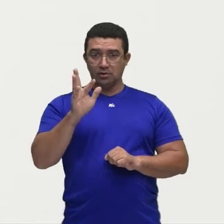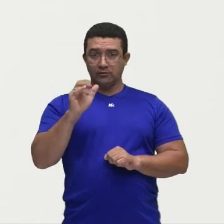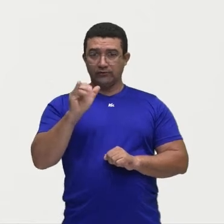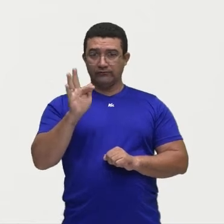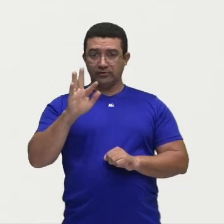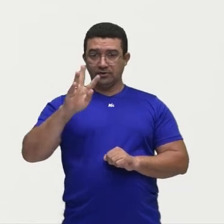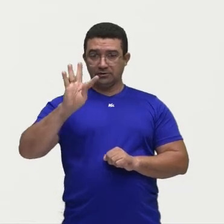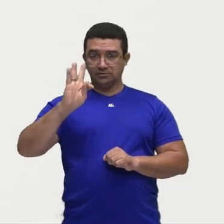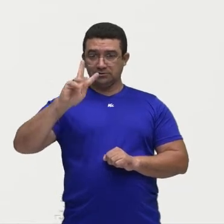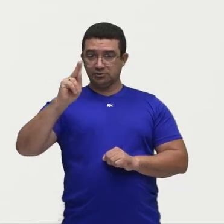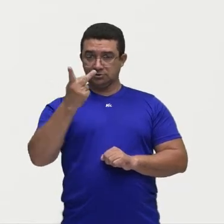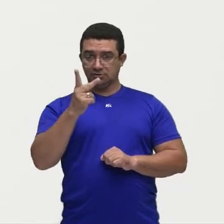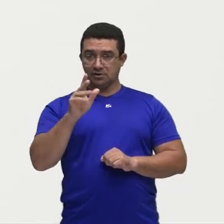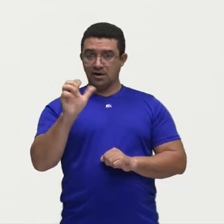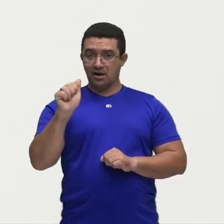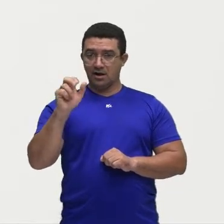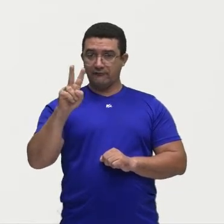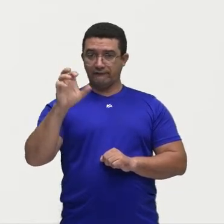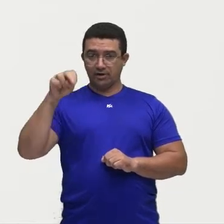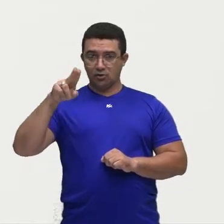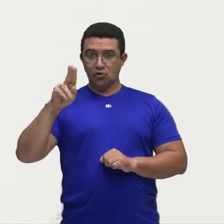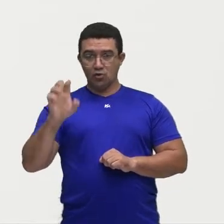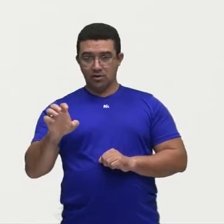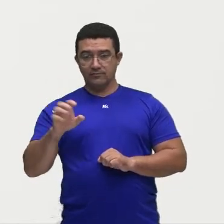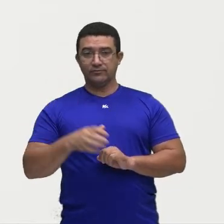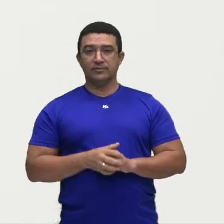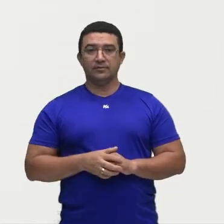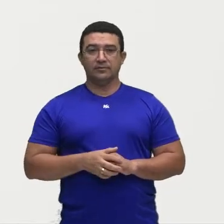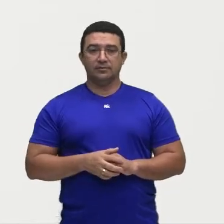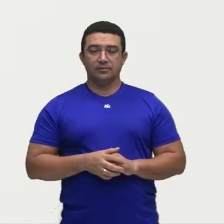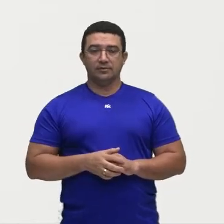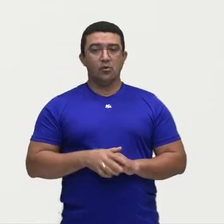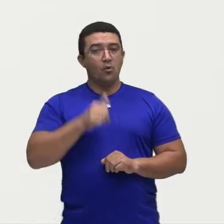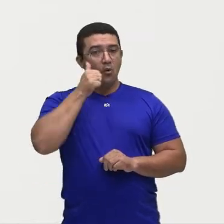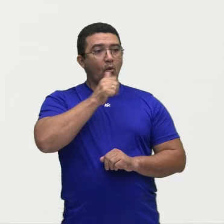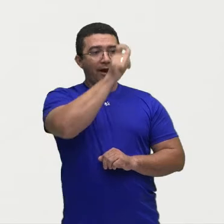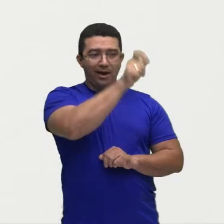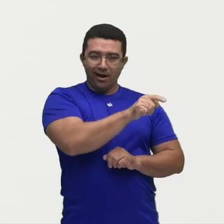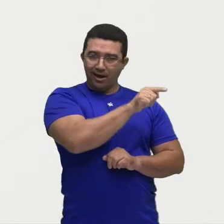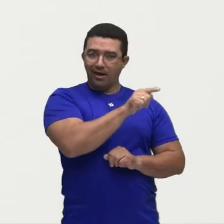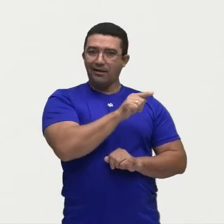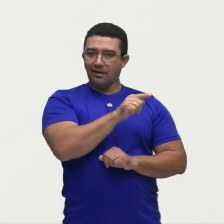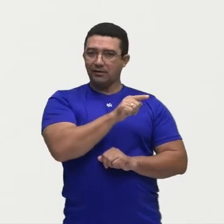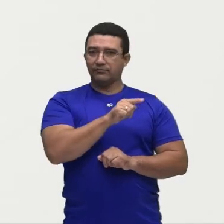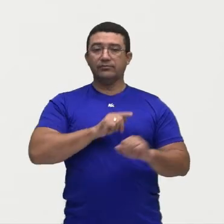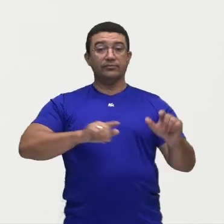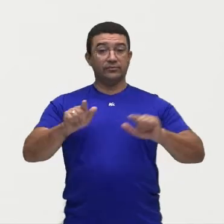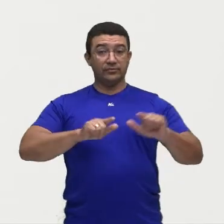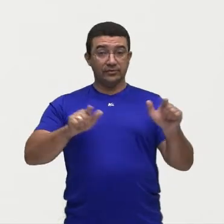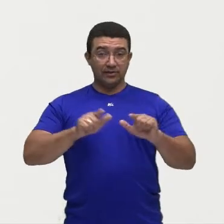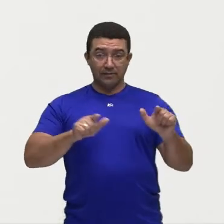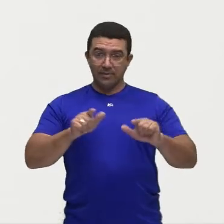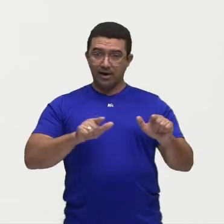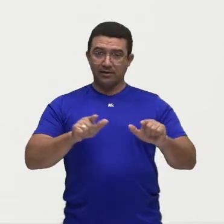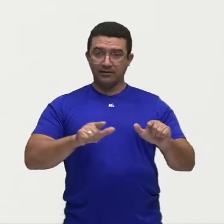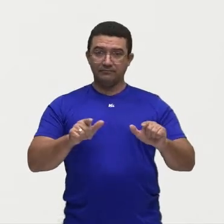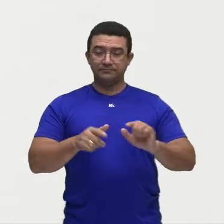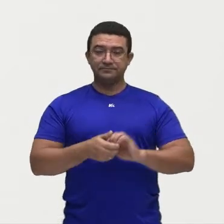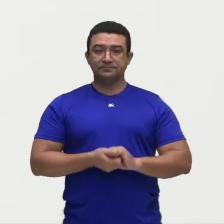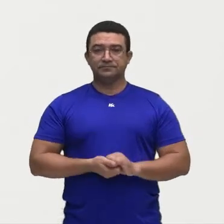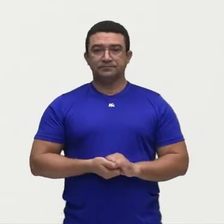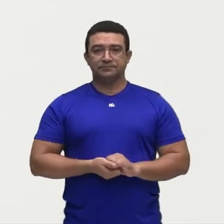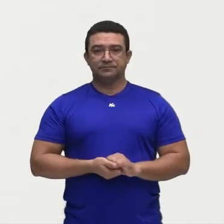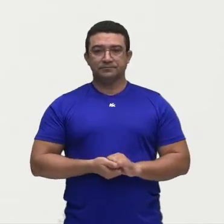ela, works, né, o verbo conjugado direitinho na terceira pessoa. E aqui é o meu local, ó.